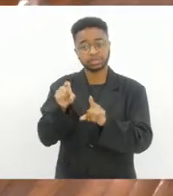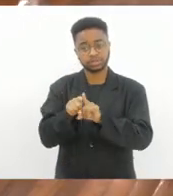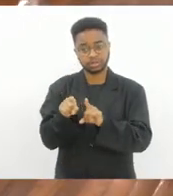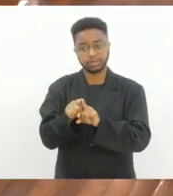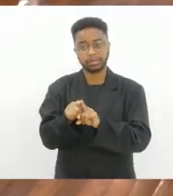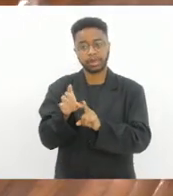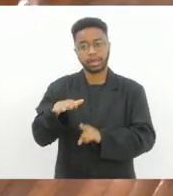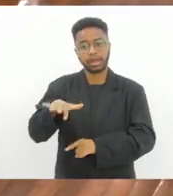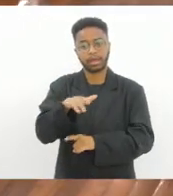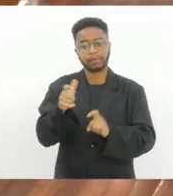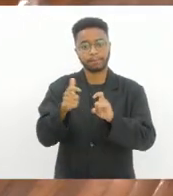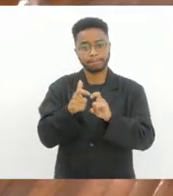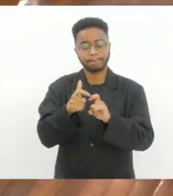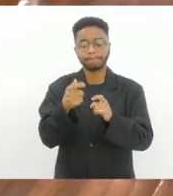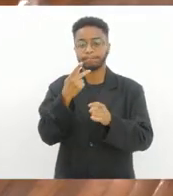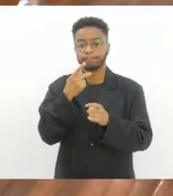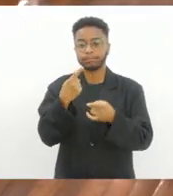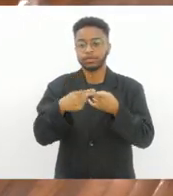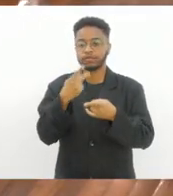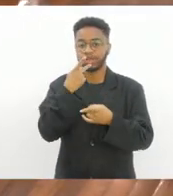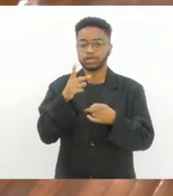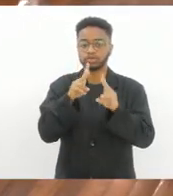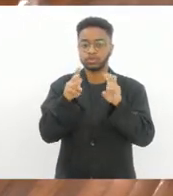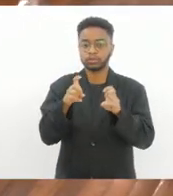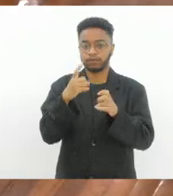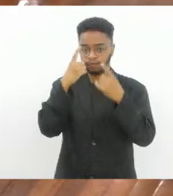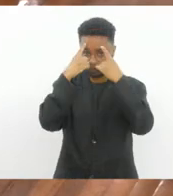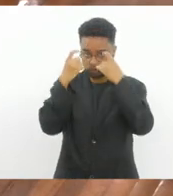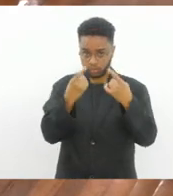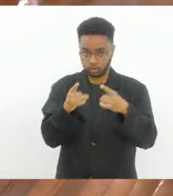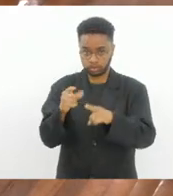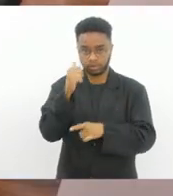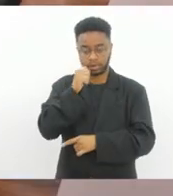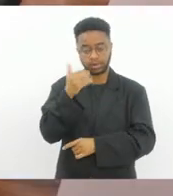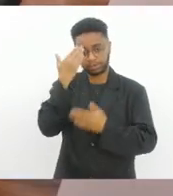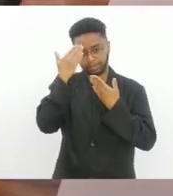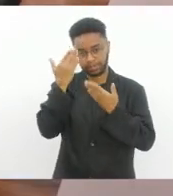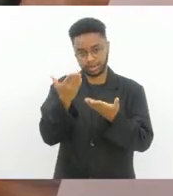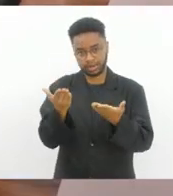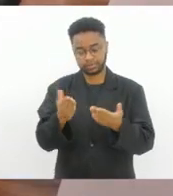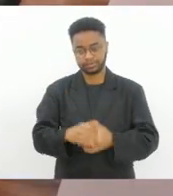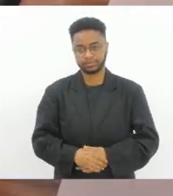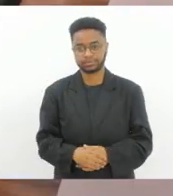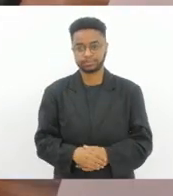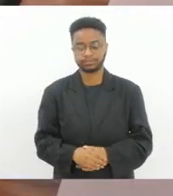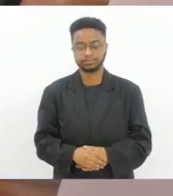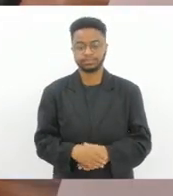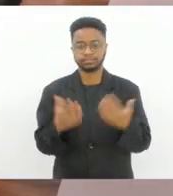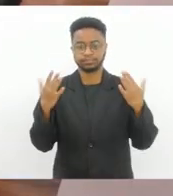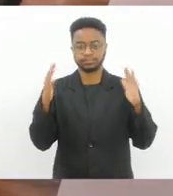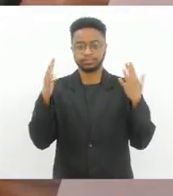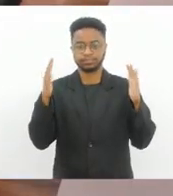especialidade médica quando a gente vai falar de violência contra a mulher. Obrigada, Rê.